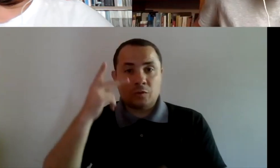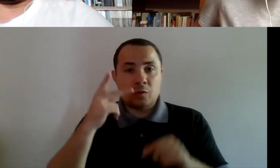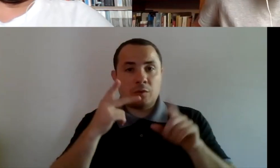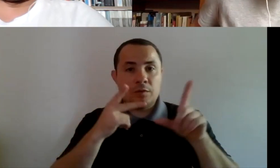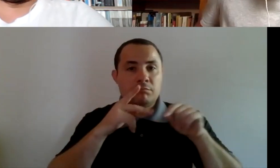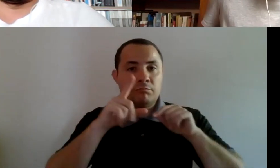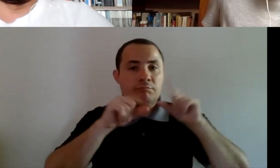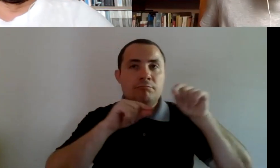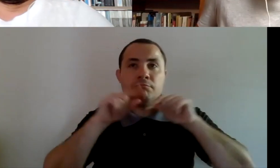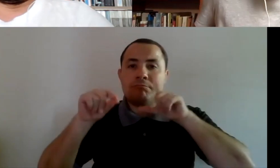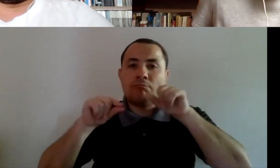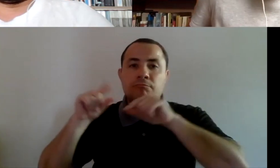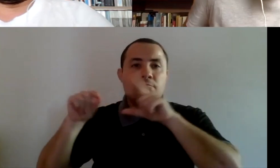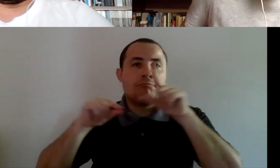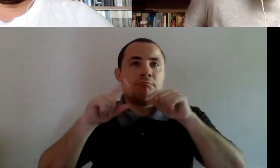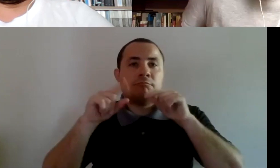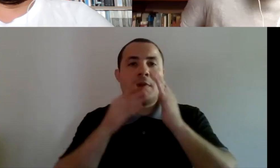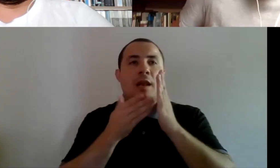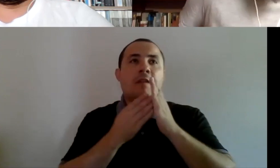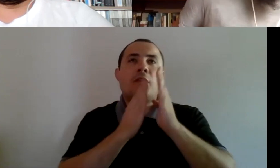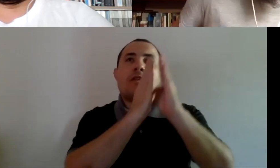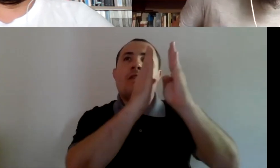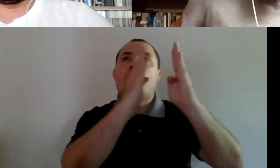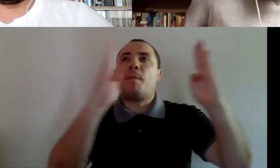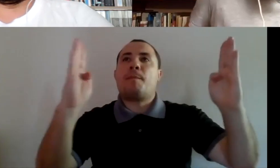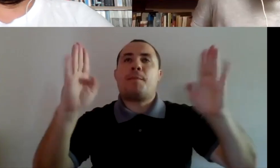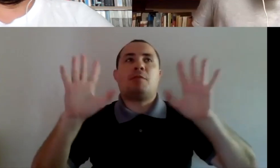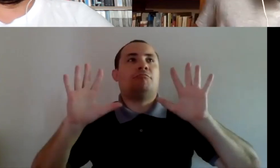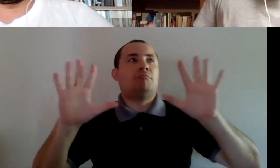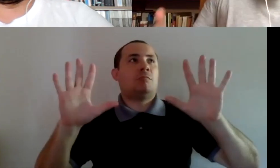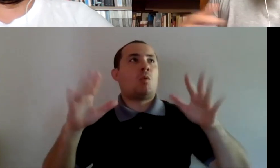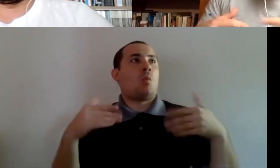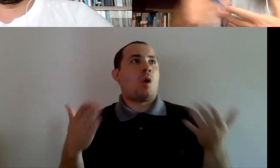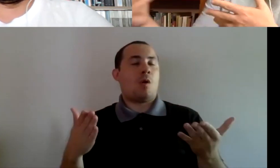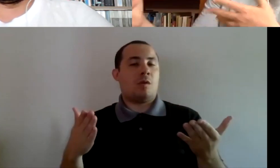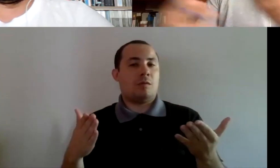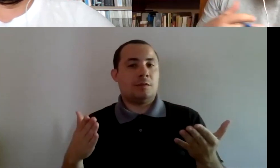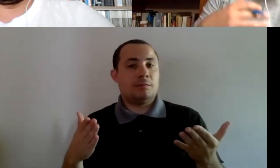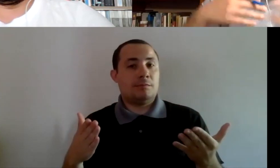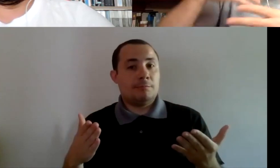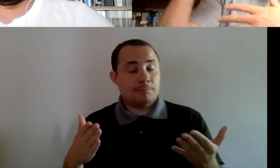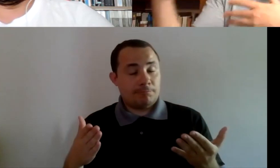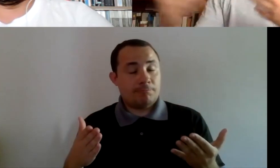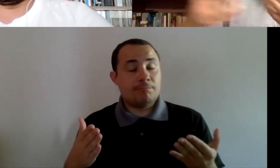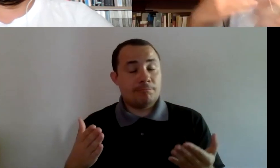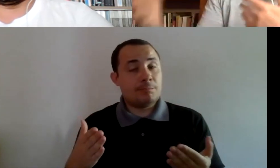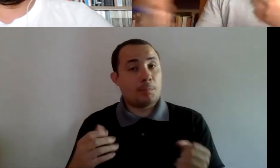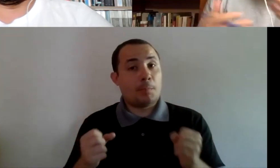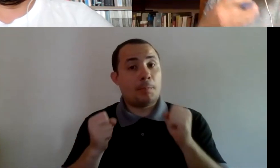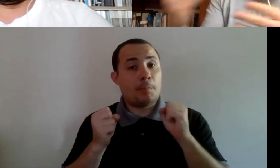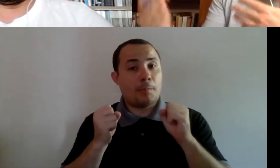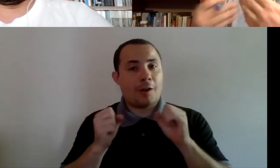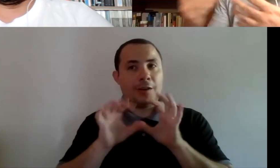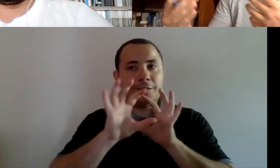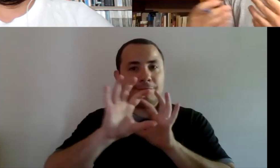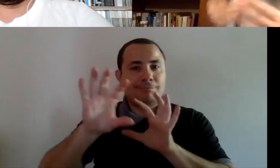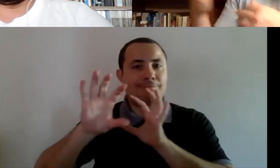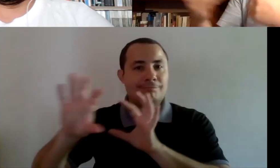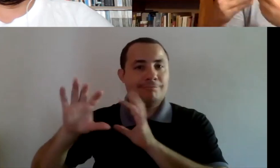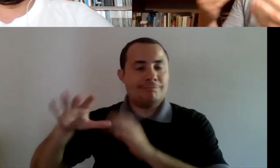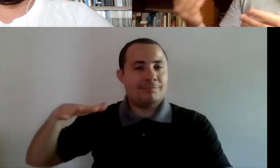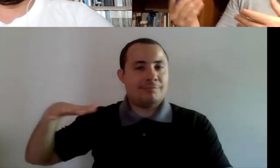em destaque, né, e recomendando para as pessoas, é algo que pode levar as pessoas a encontrarem